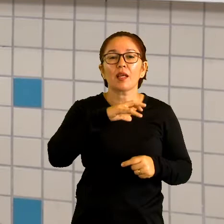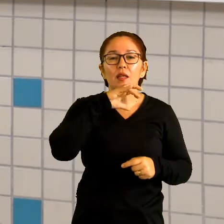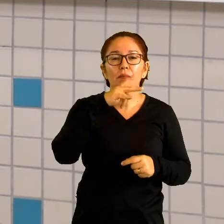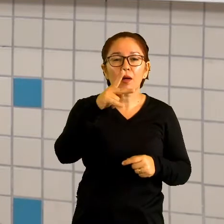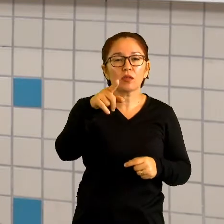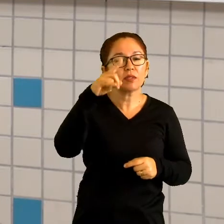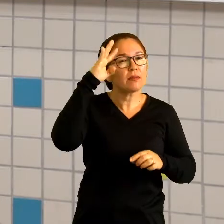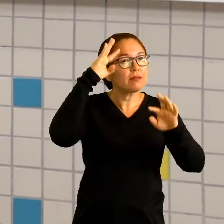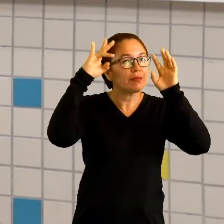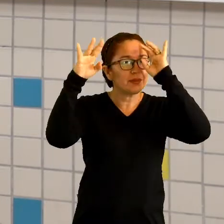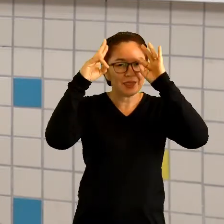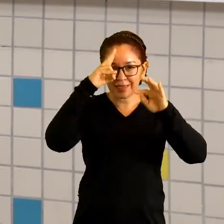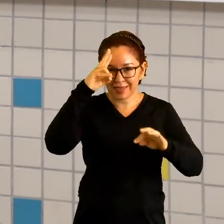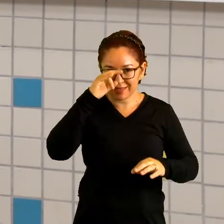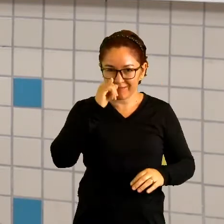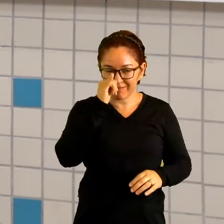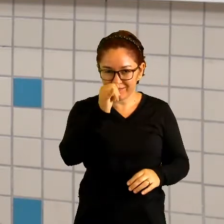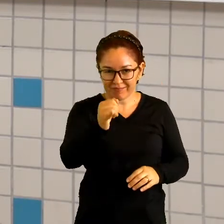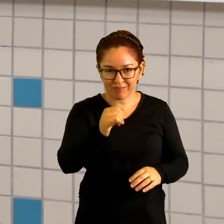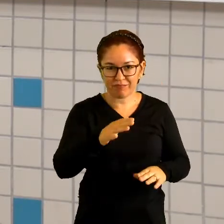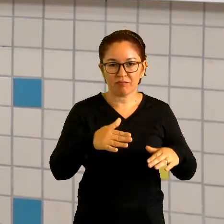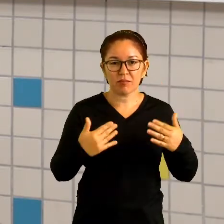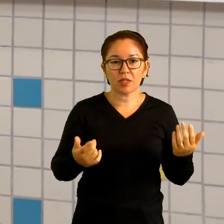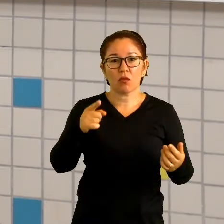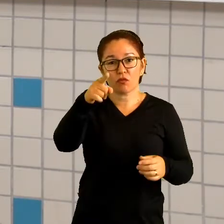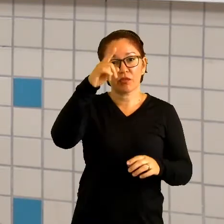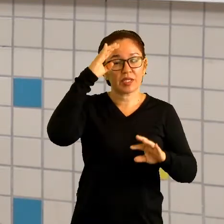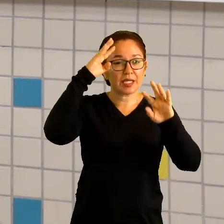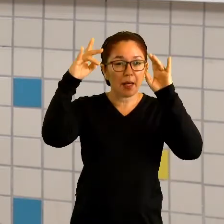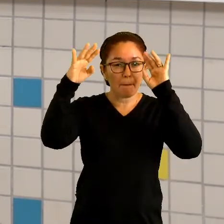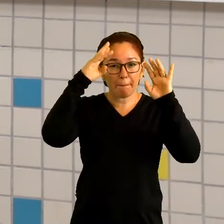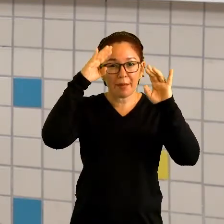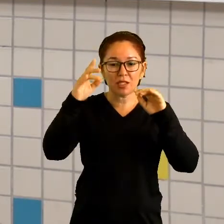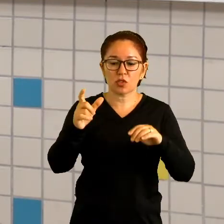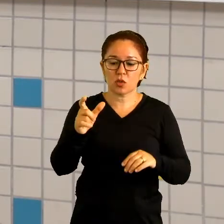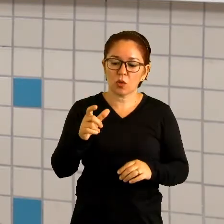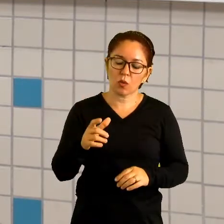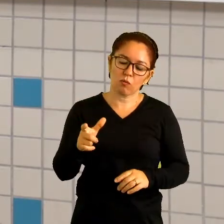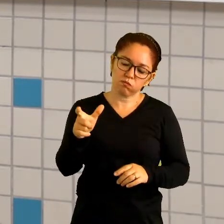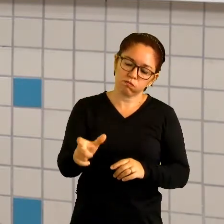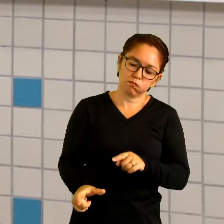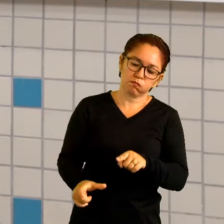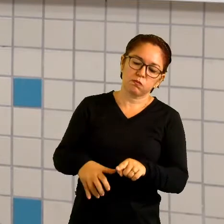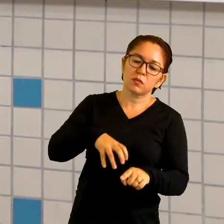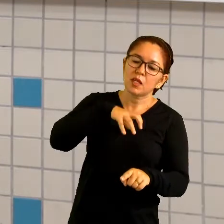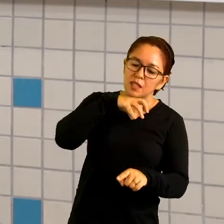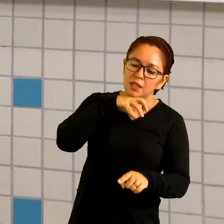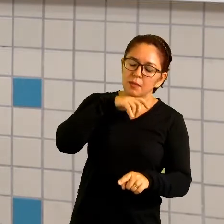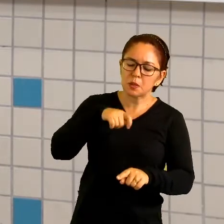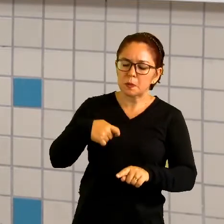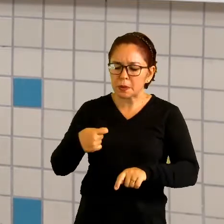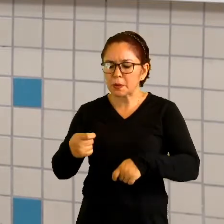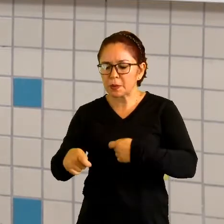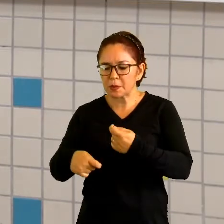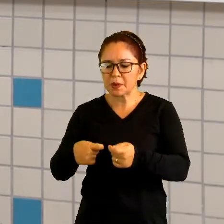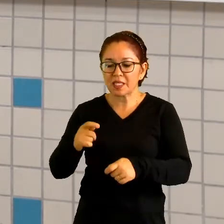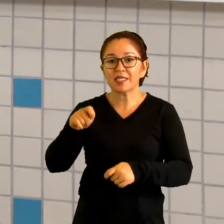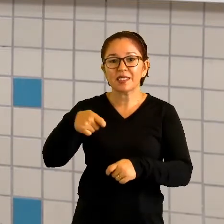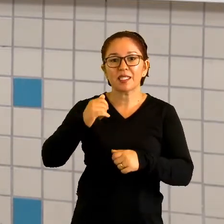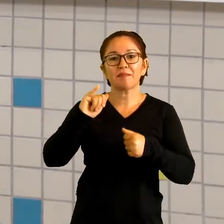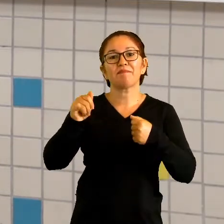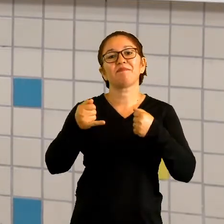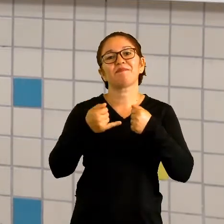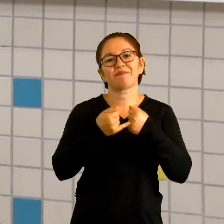essas características que você pensou sobre o seu animal significa que são as qualidades dele.